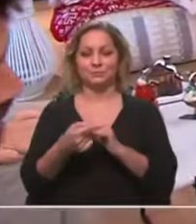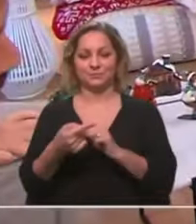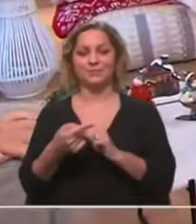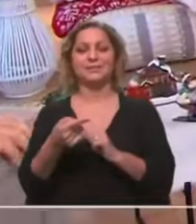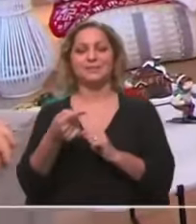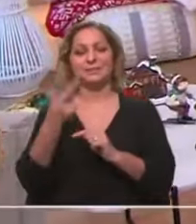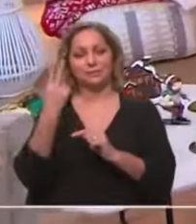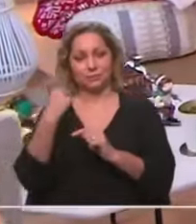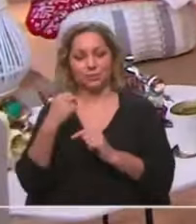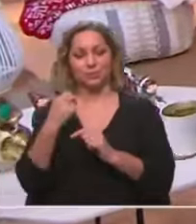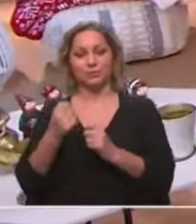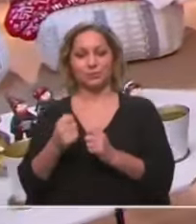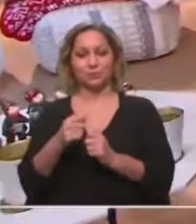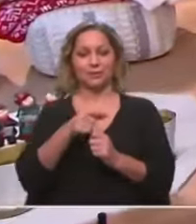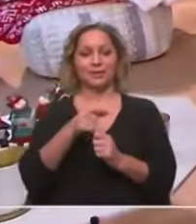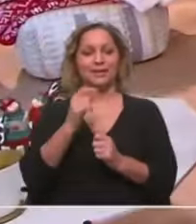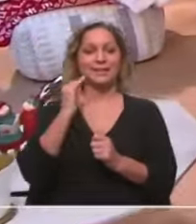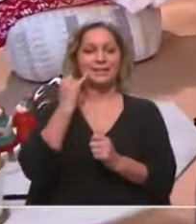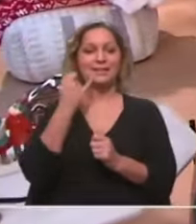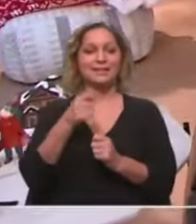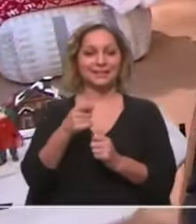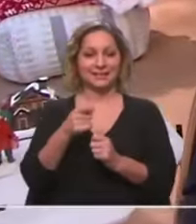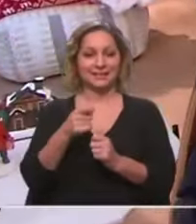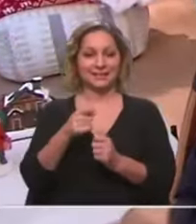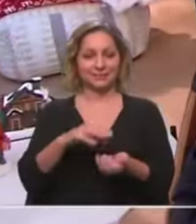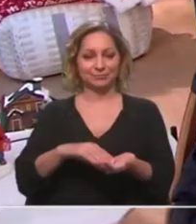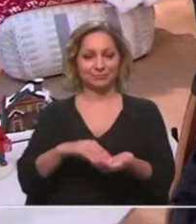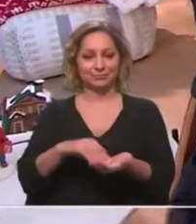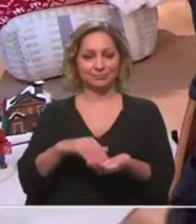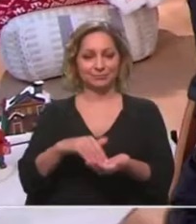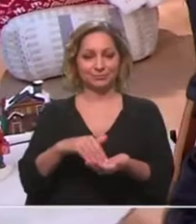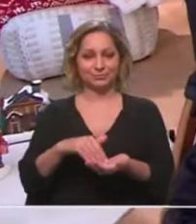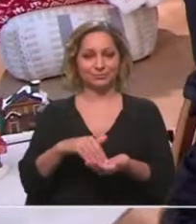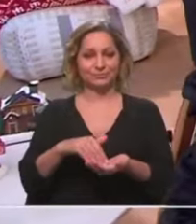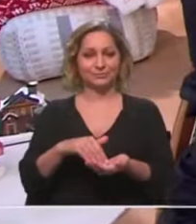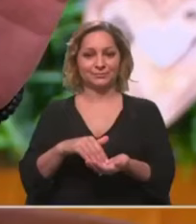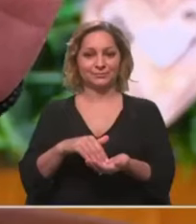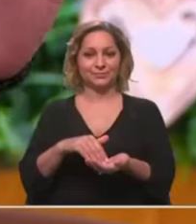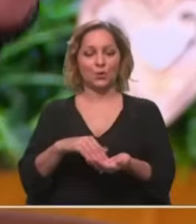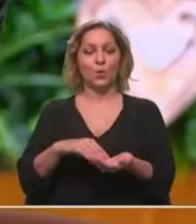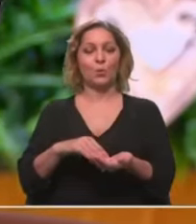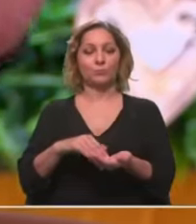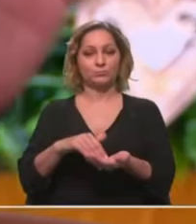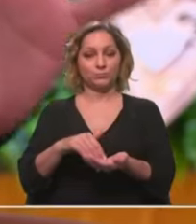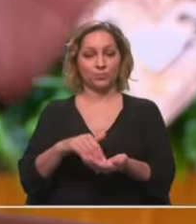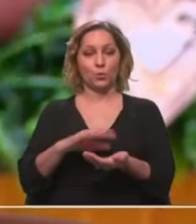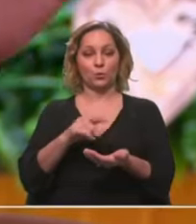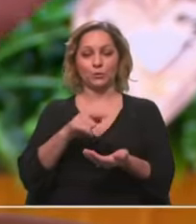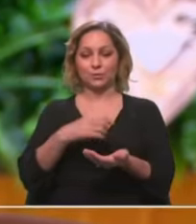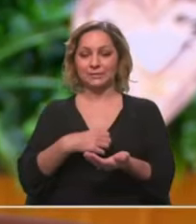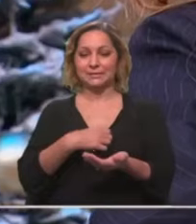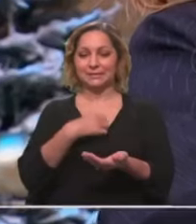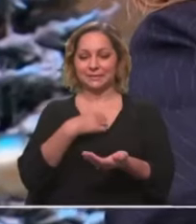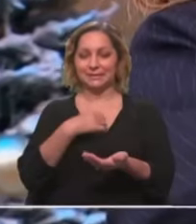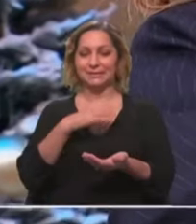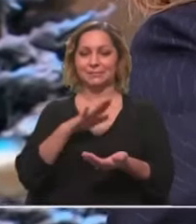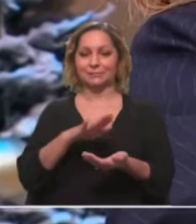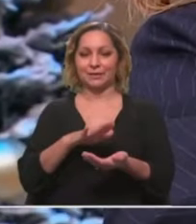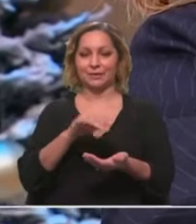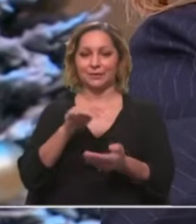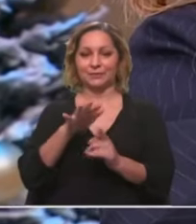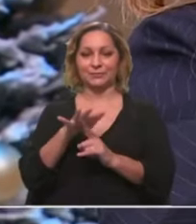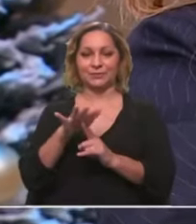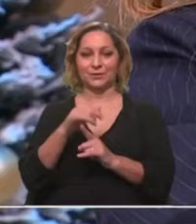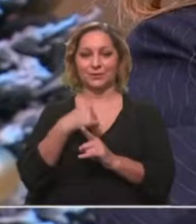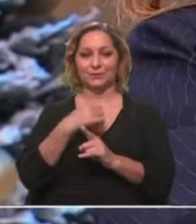e Diana, mesma coisa, olha o João nos olhos. Começa a deslizar e quando tu quiseres, quando tu sentires, tu vais parar. Eu não quero influenciar. Olha